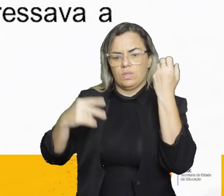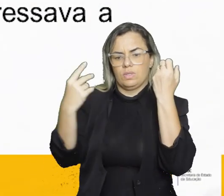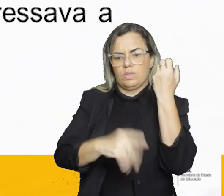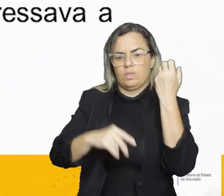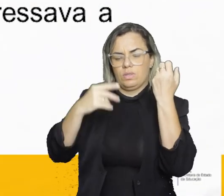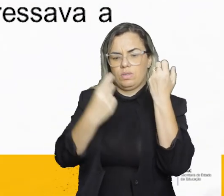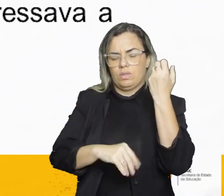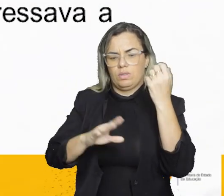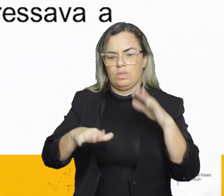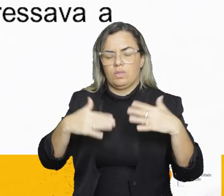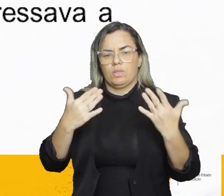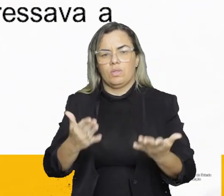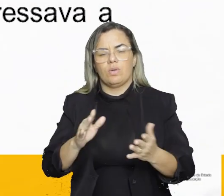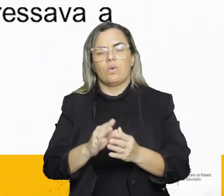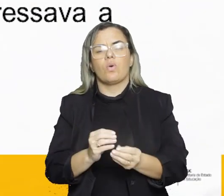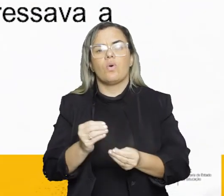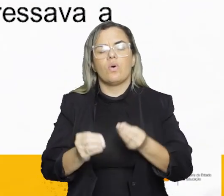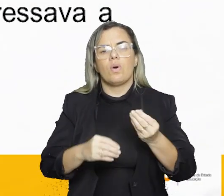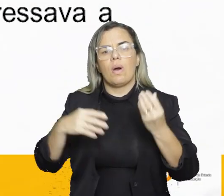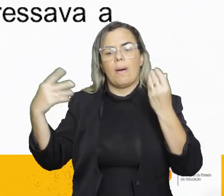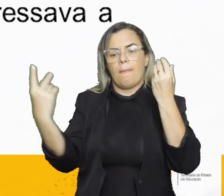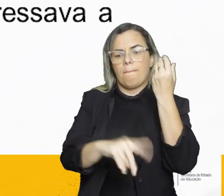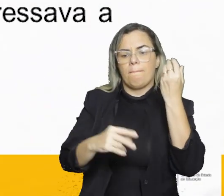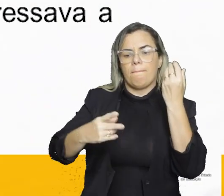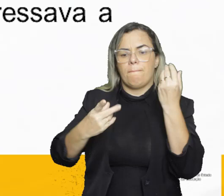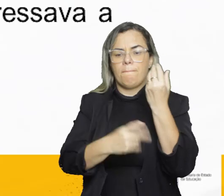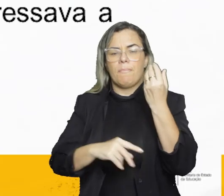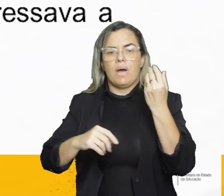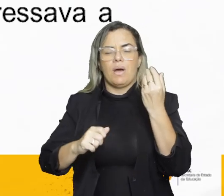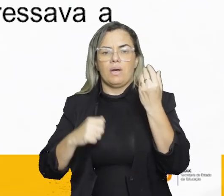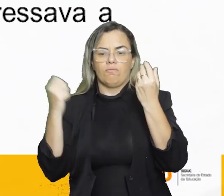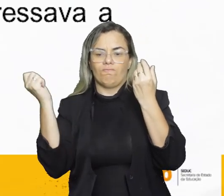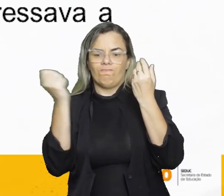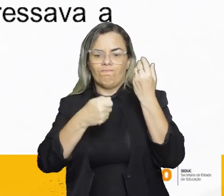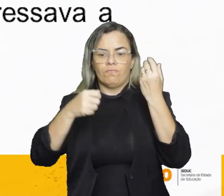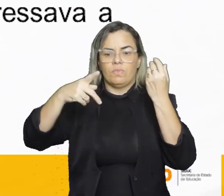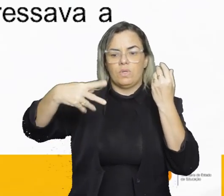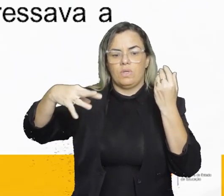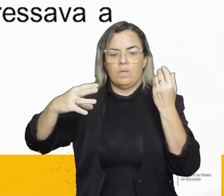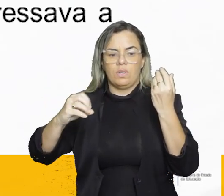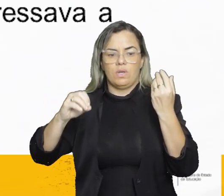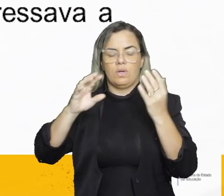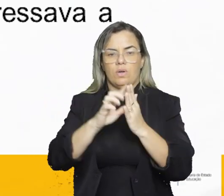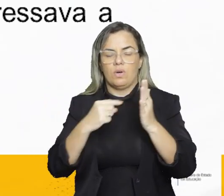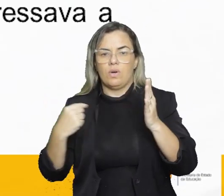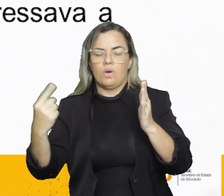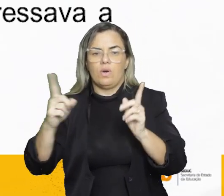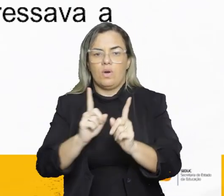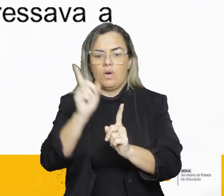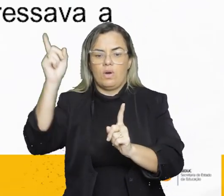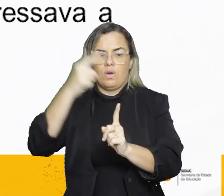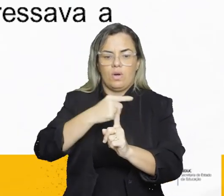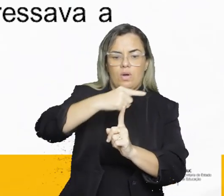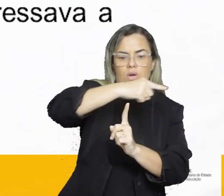Açoitamento, com baraço e pregão, ao redor do chafariz, sendo os de cor,